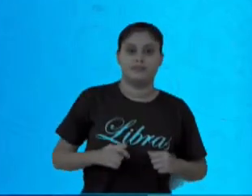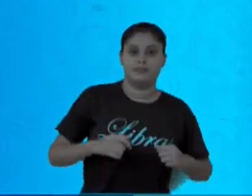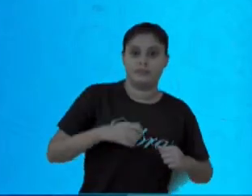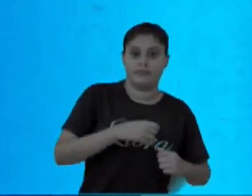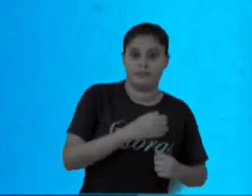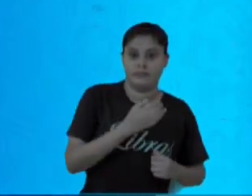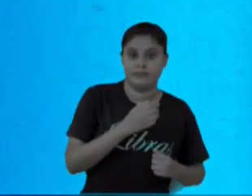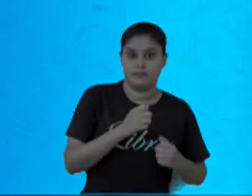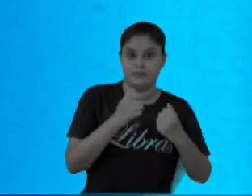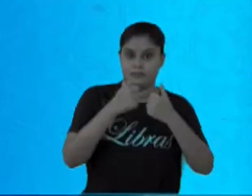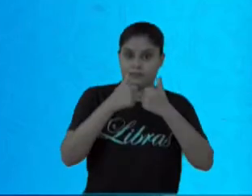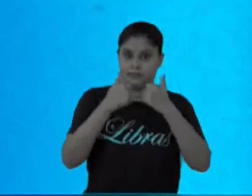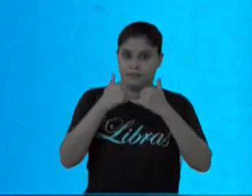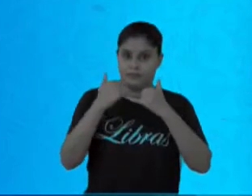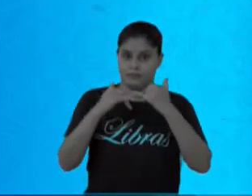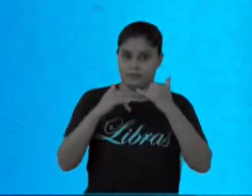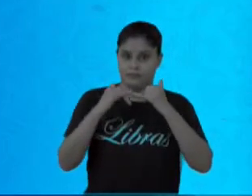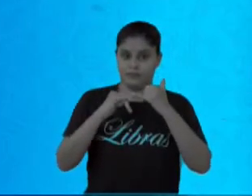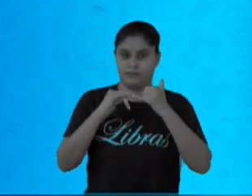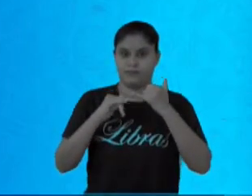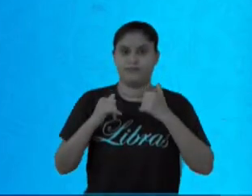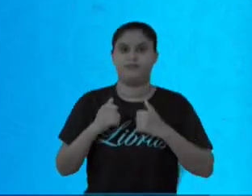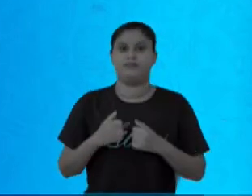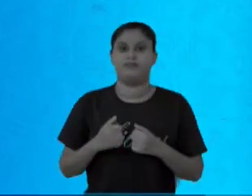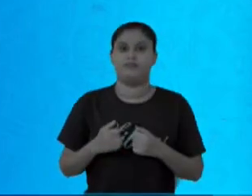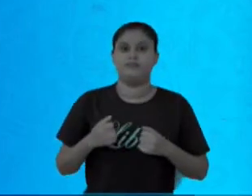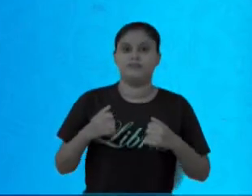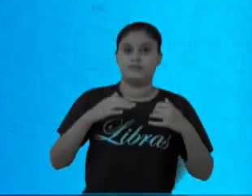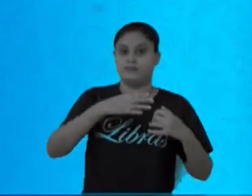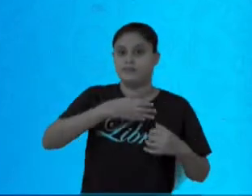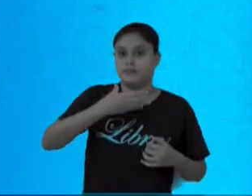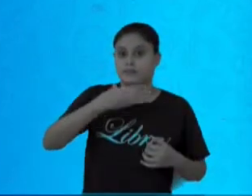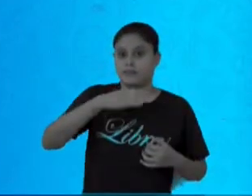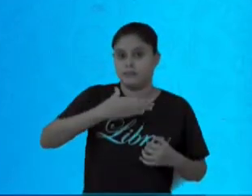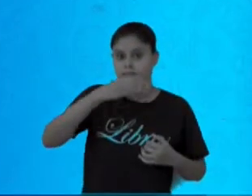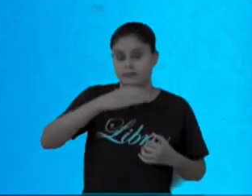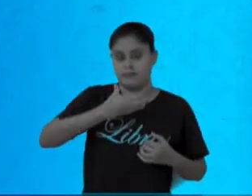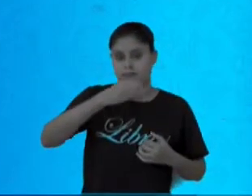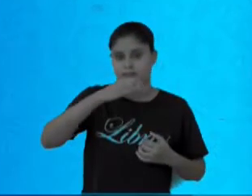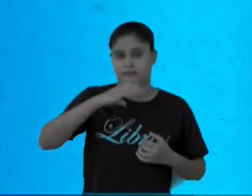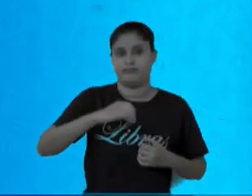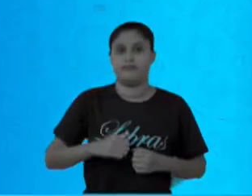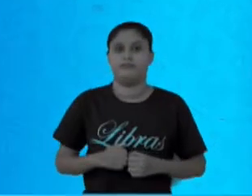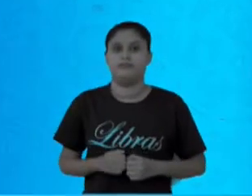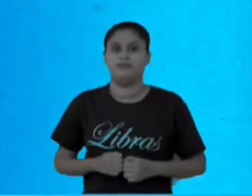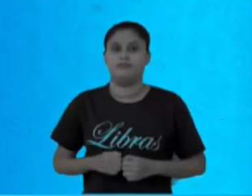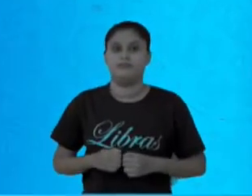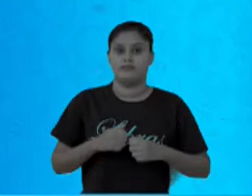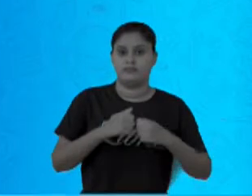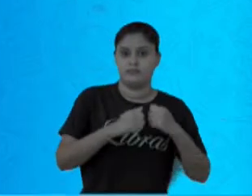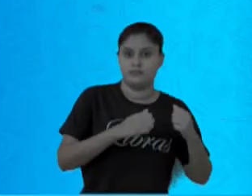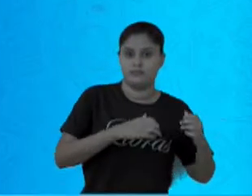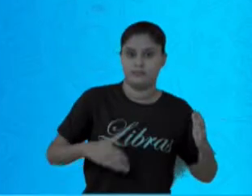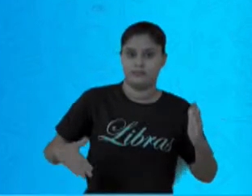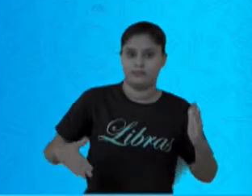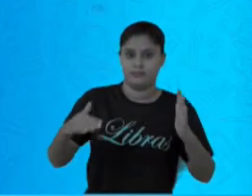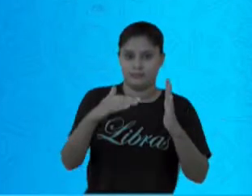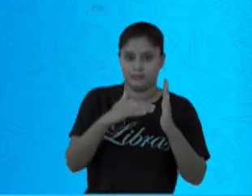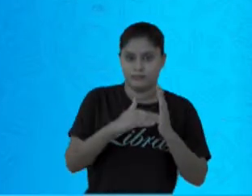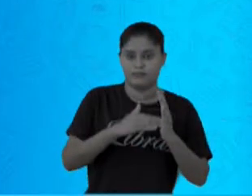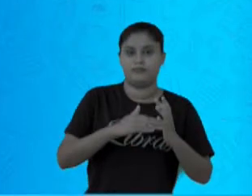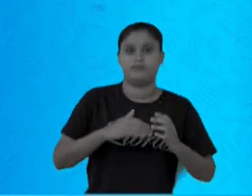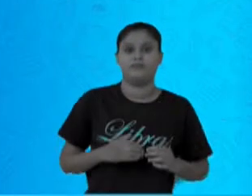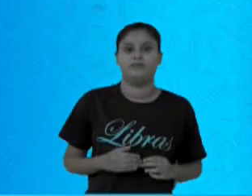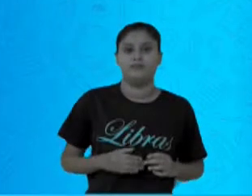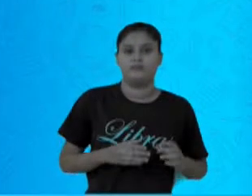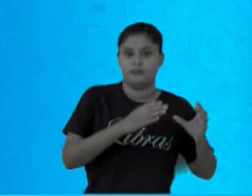alimento, né? O arroz, o feijão, as frutas, as verduras, são os produtos que são comercializados